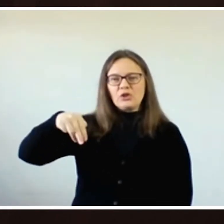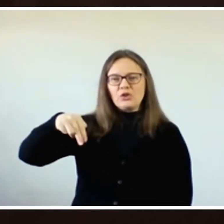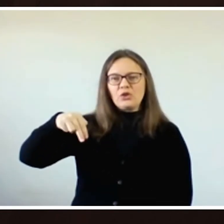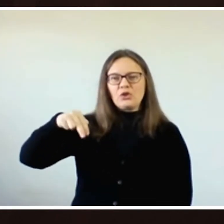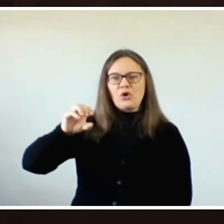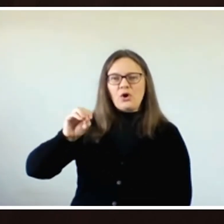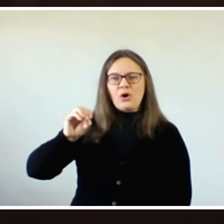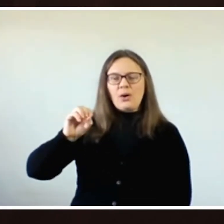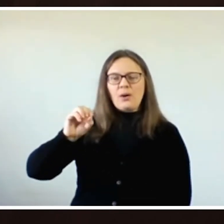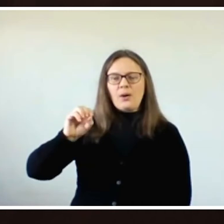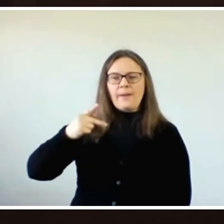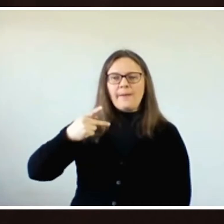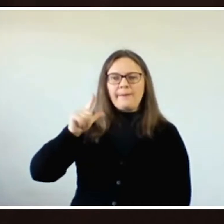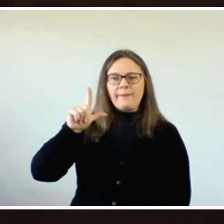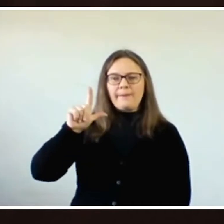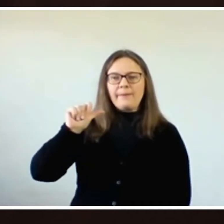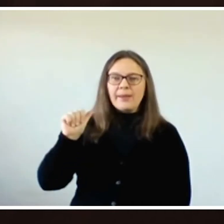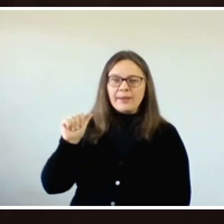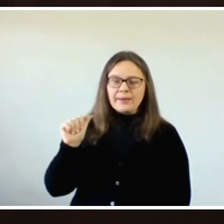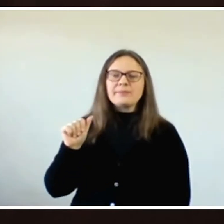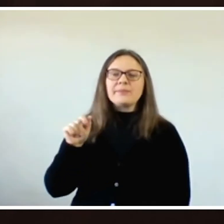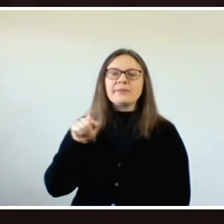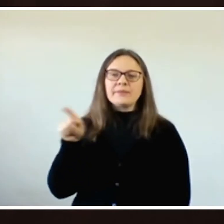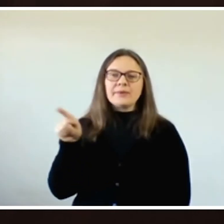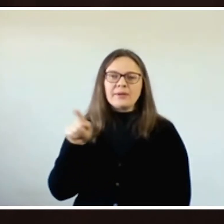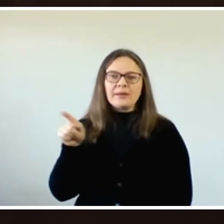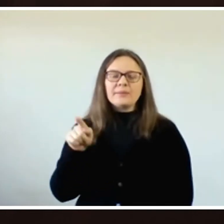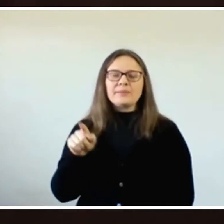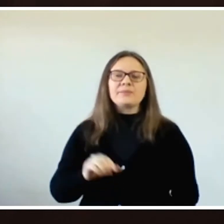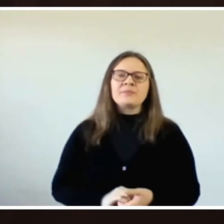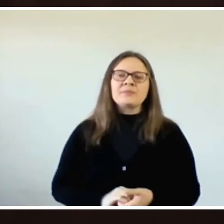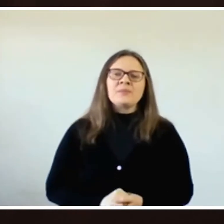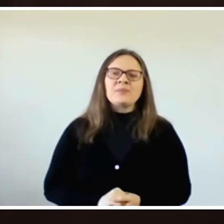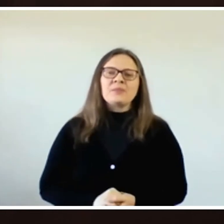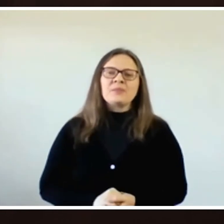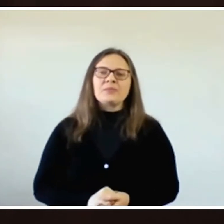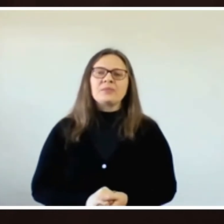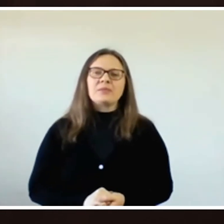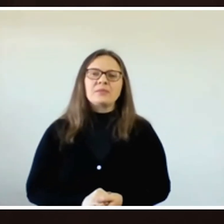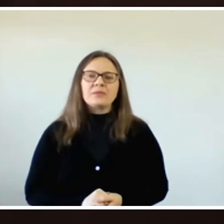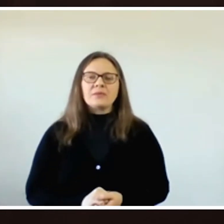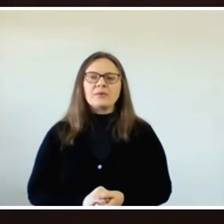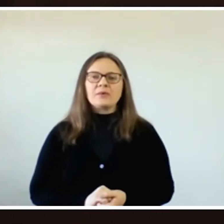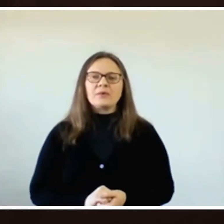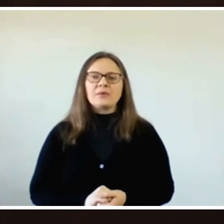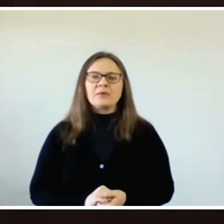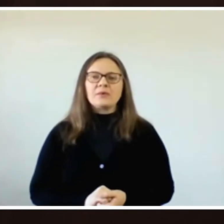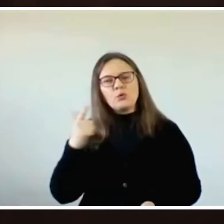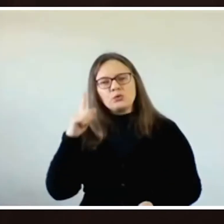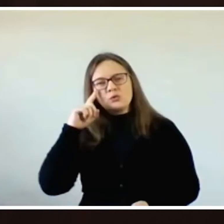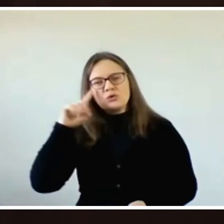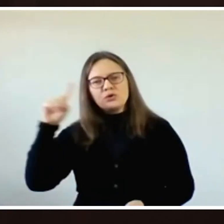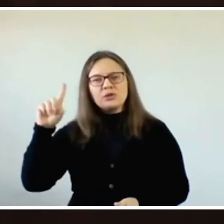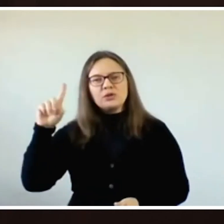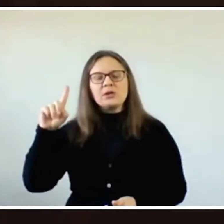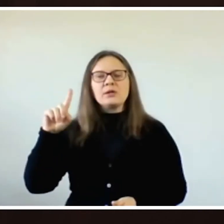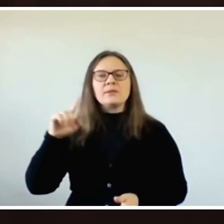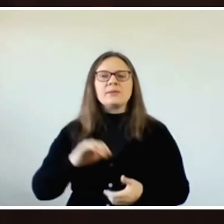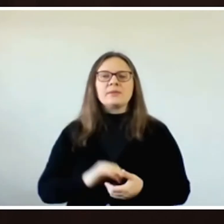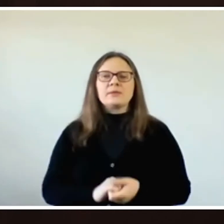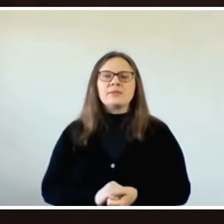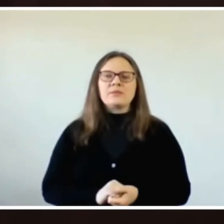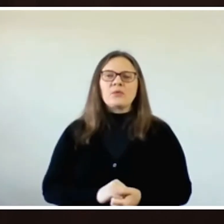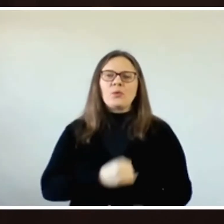recebesse de volta a comunhão da igreja no dia seguinte, em um domingo. Então o